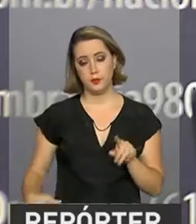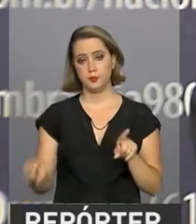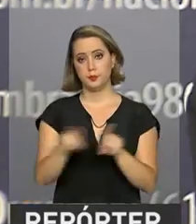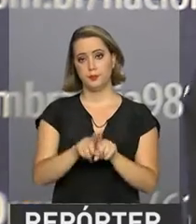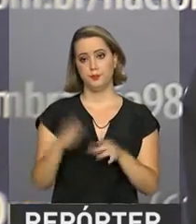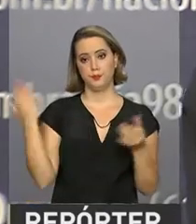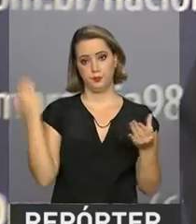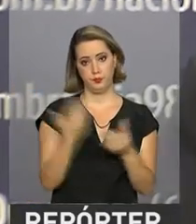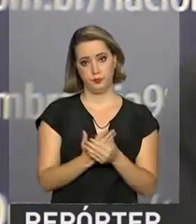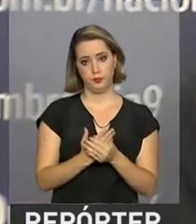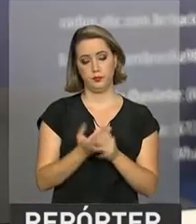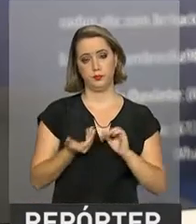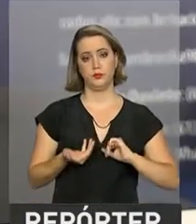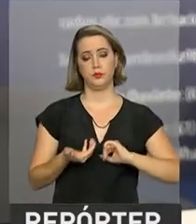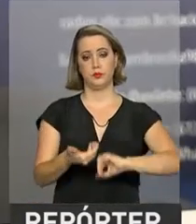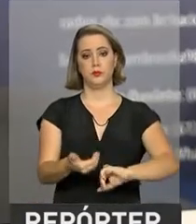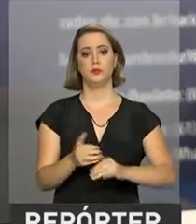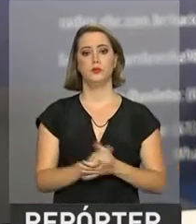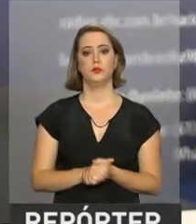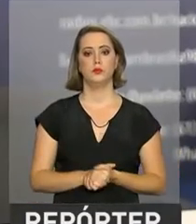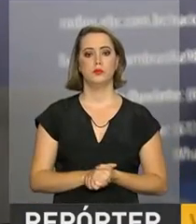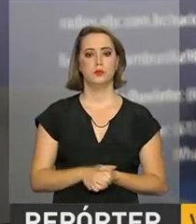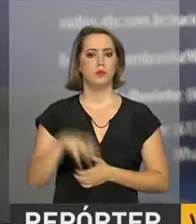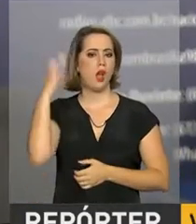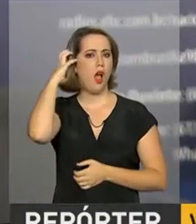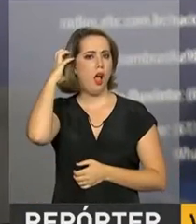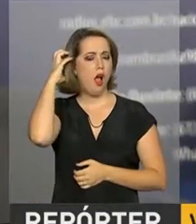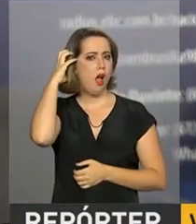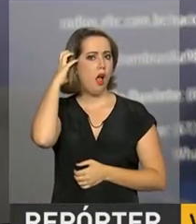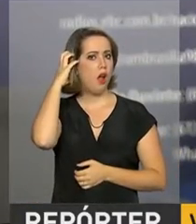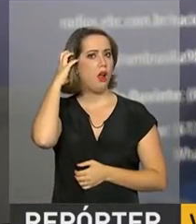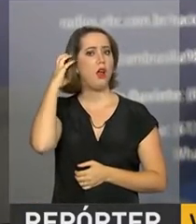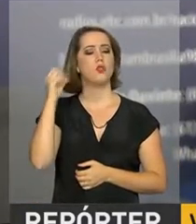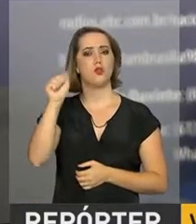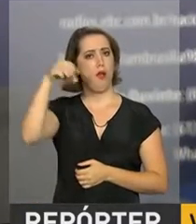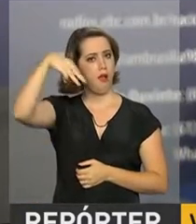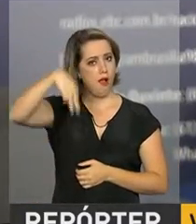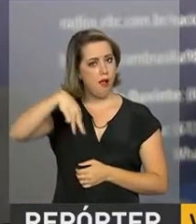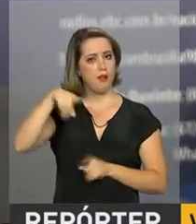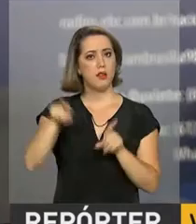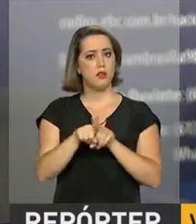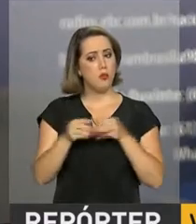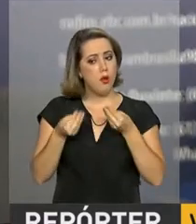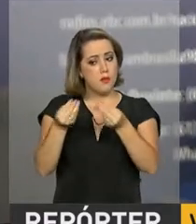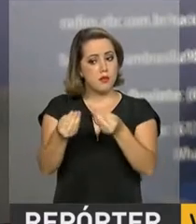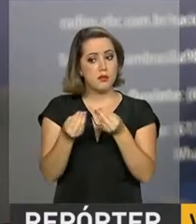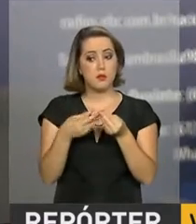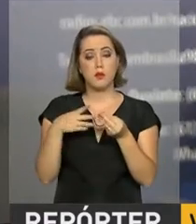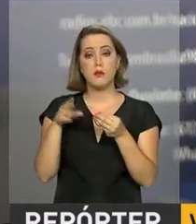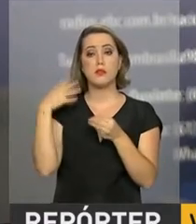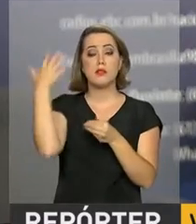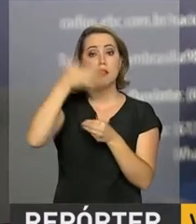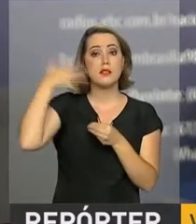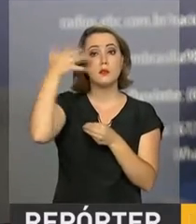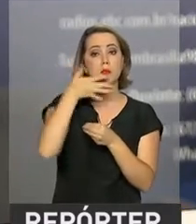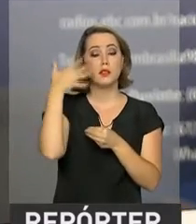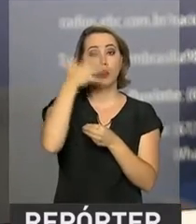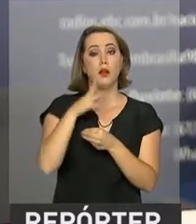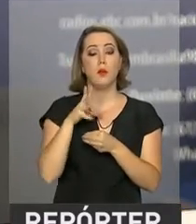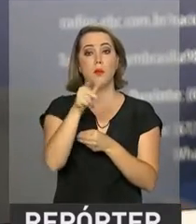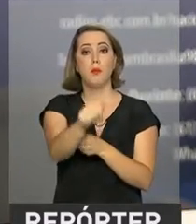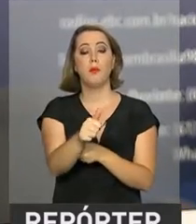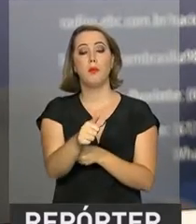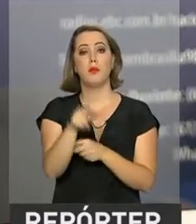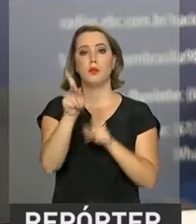tramita no congresso nacional a rádio existe pra isso pra você levar para a população esses assuntos com